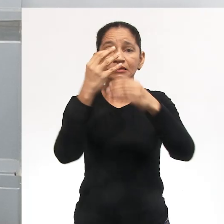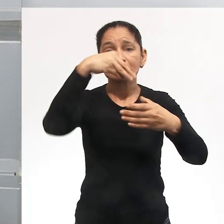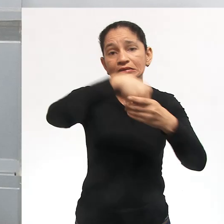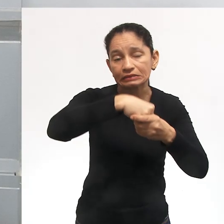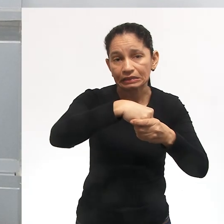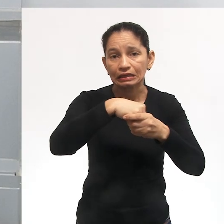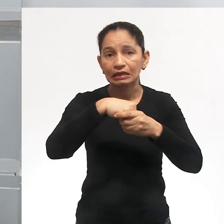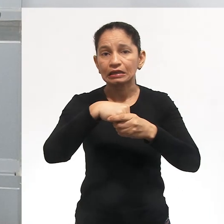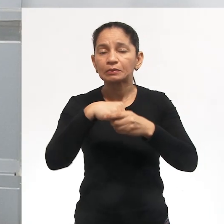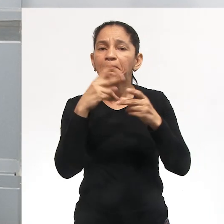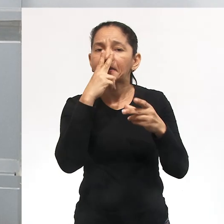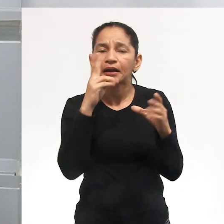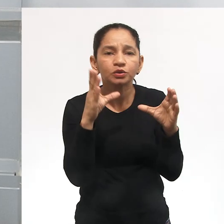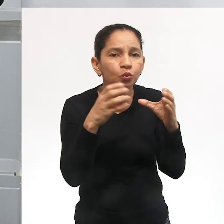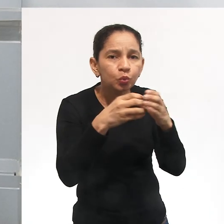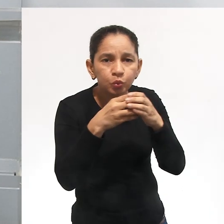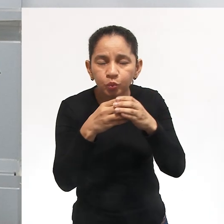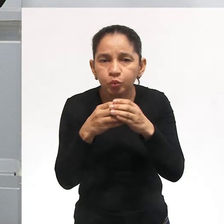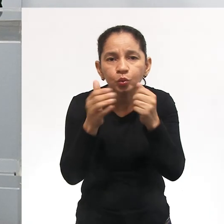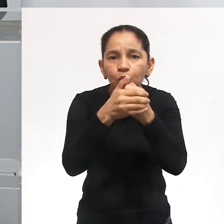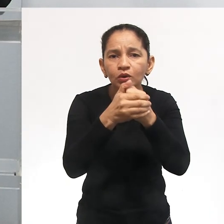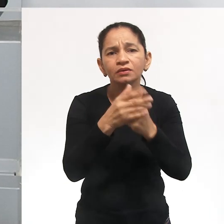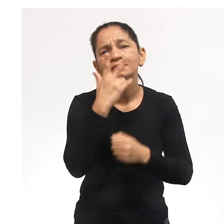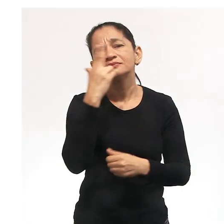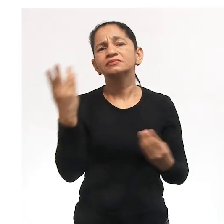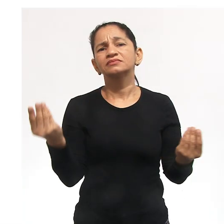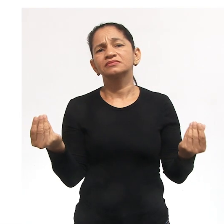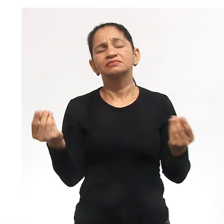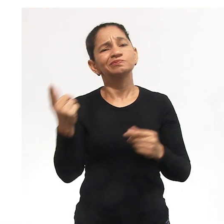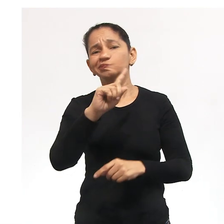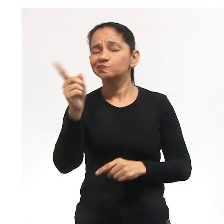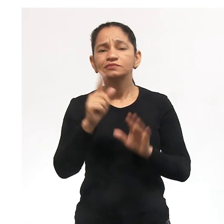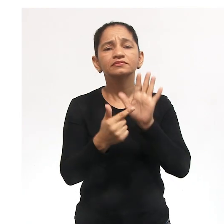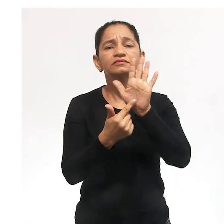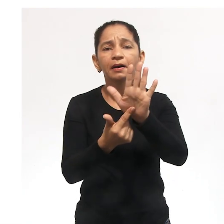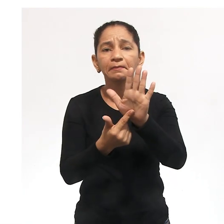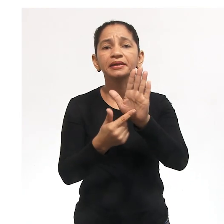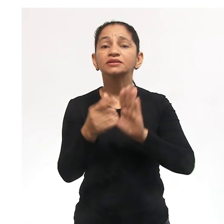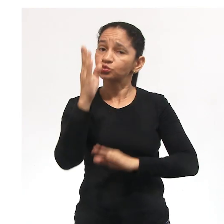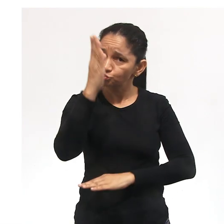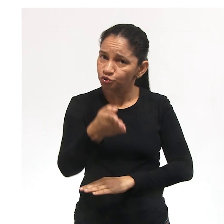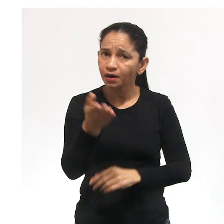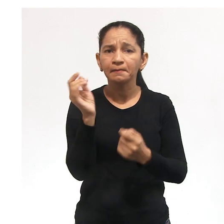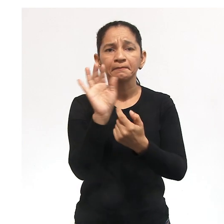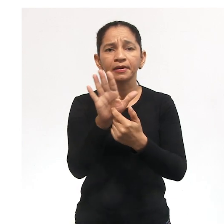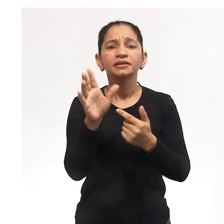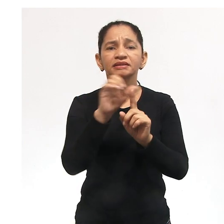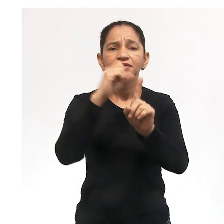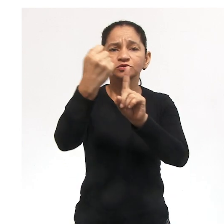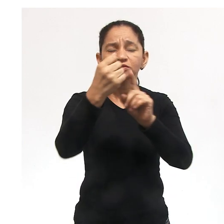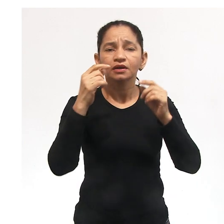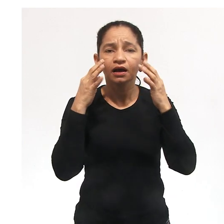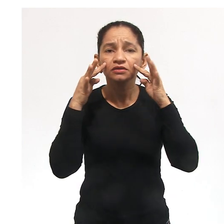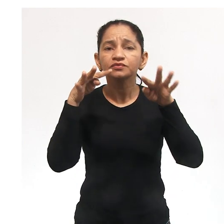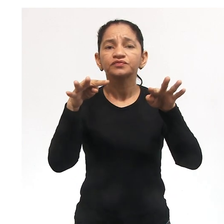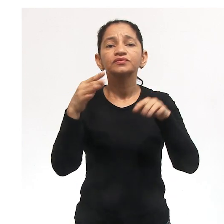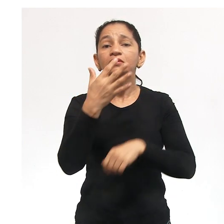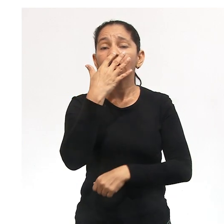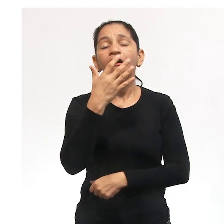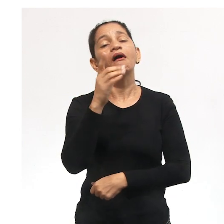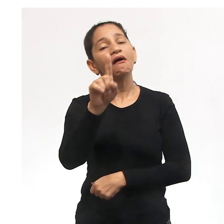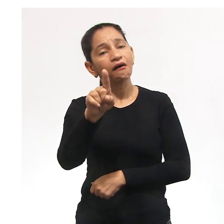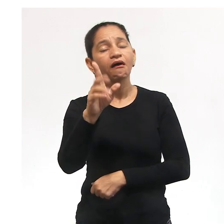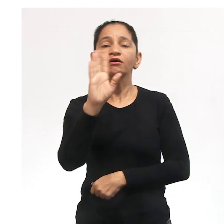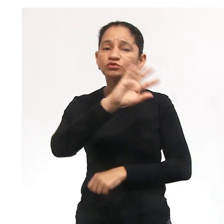aos laboratórios. Fala ciência, a gente pensa em laboratório, fazer aqueles experimentos, né? Ou então apresentar a publicação do que foi feito em laboratório. A